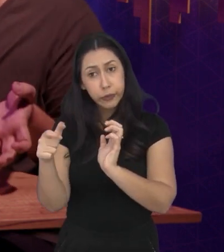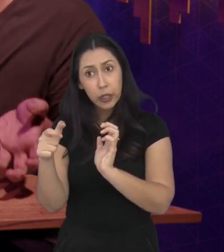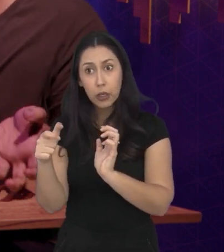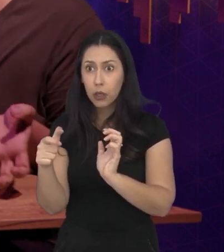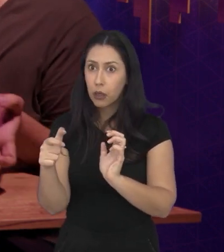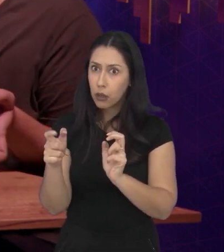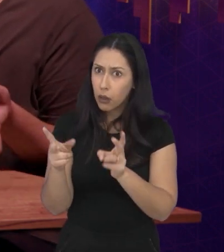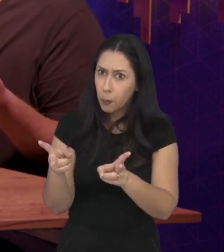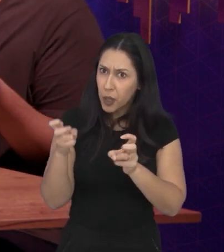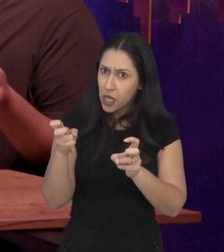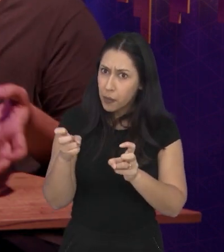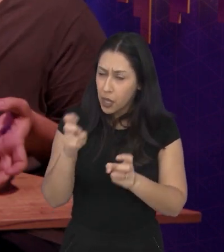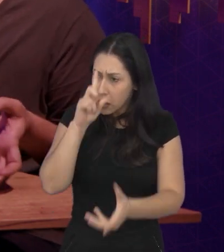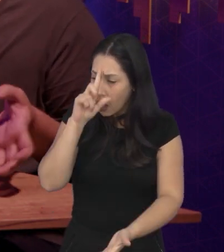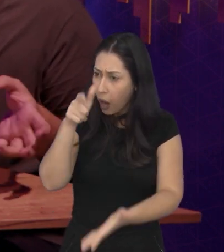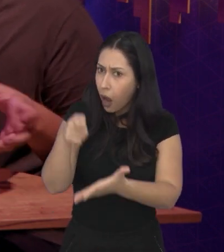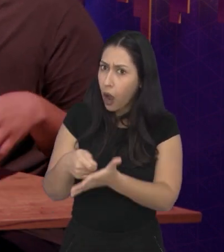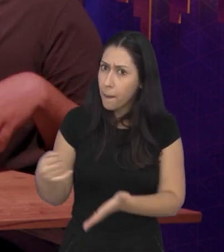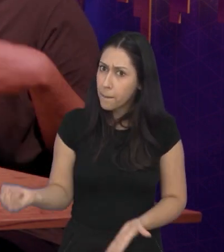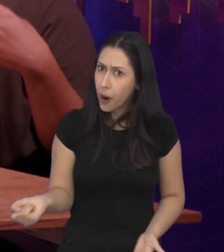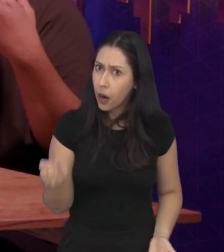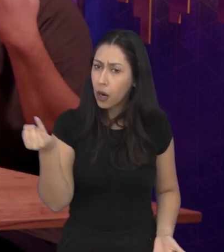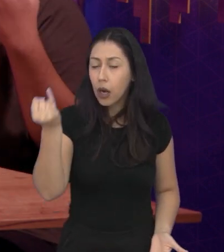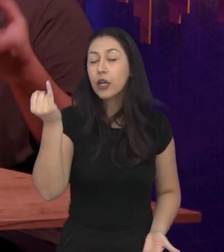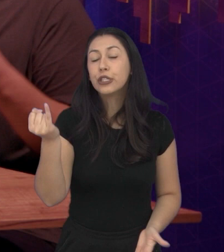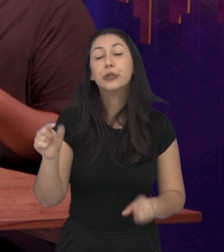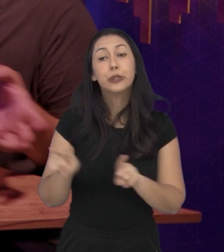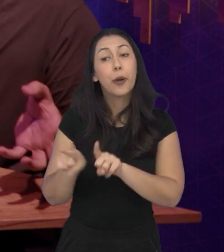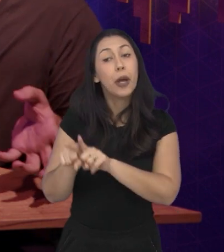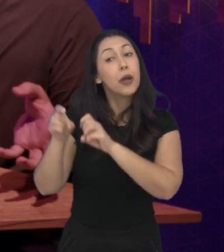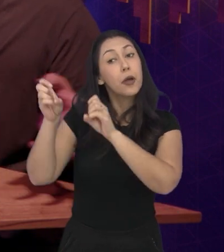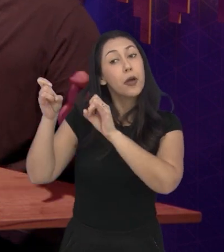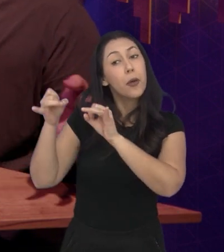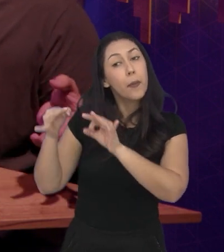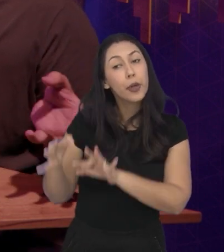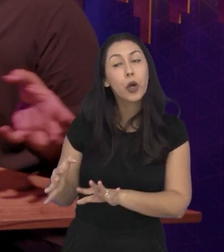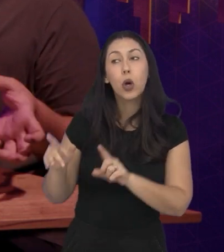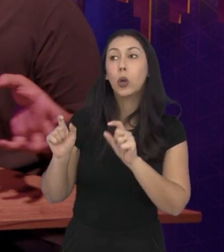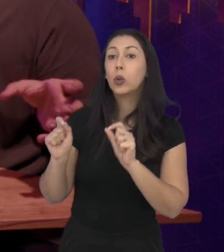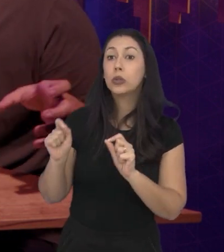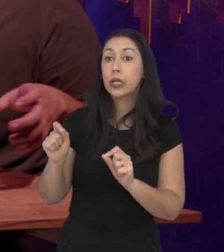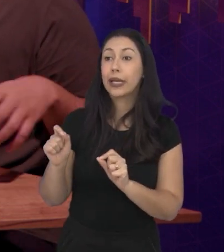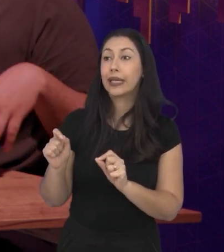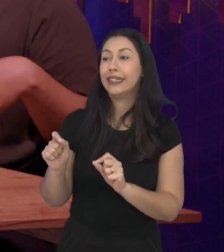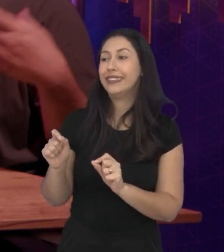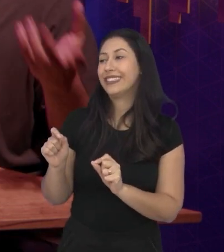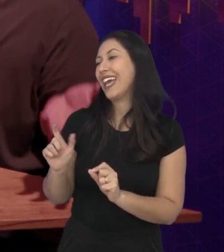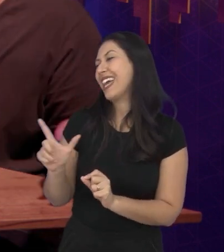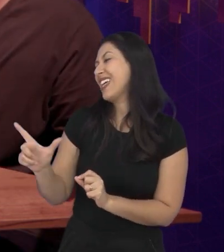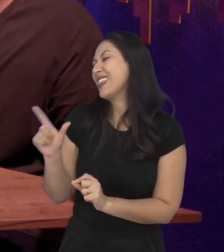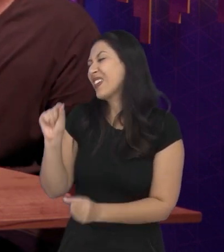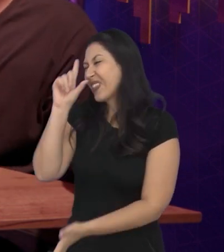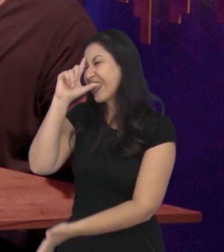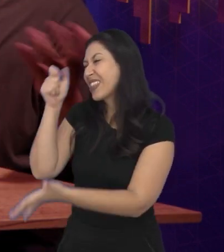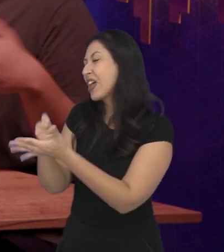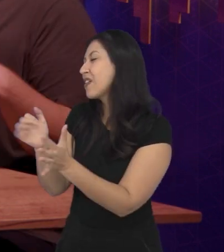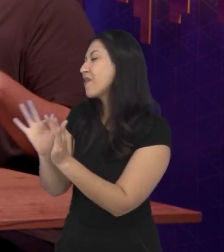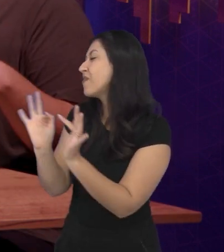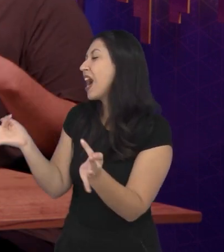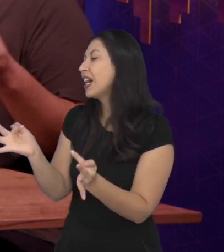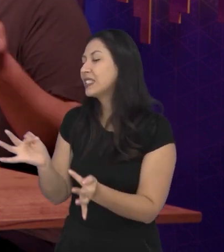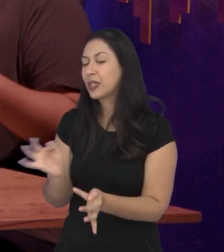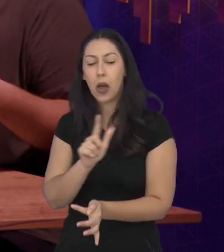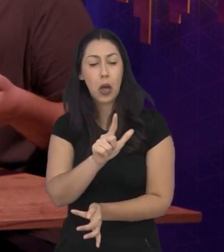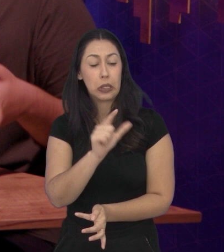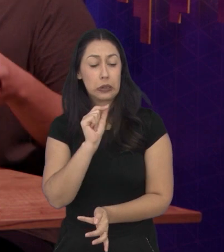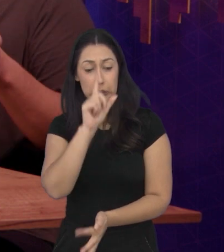ver a importância como são as escolhas, né? Que a gente até disse no primeiro bloco sobre essa questão de escolhas pequenas e escolhas